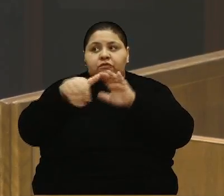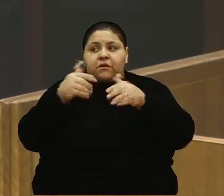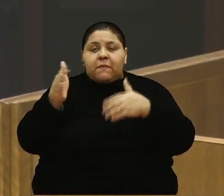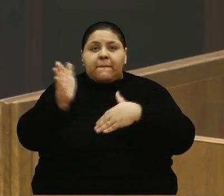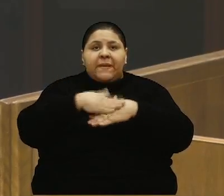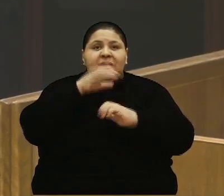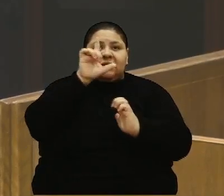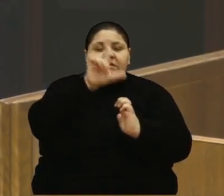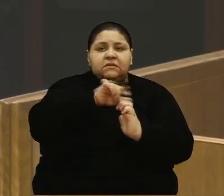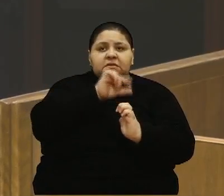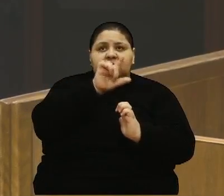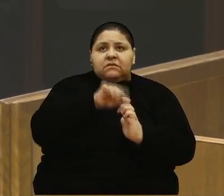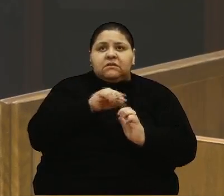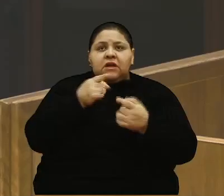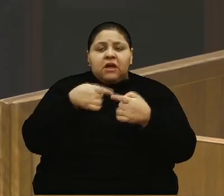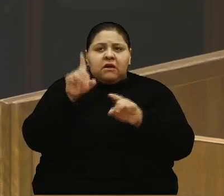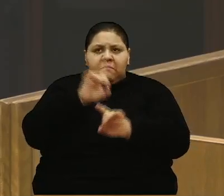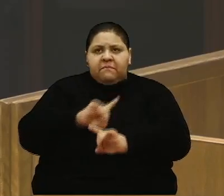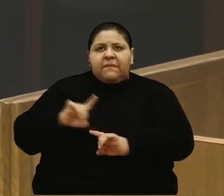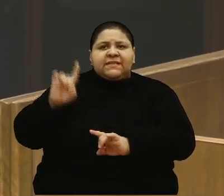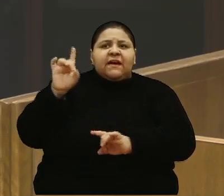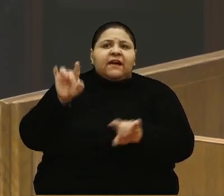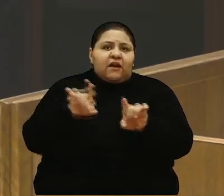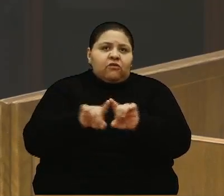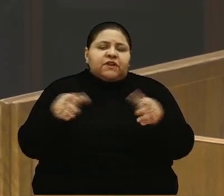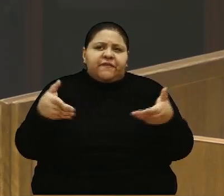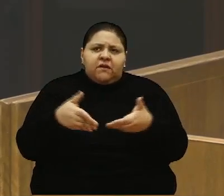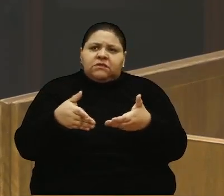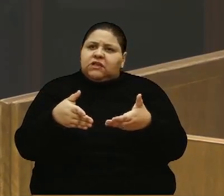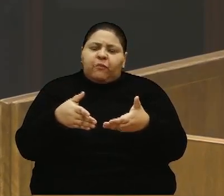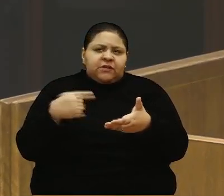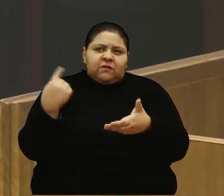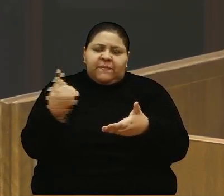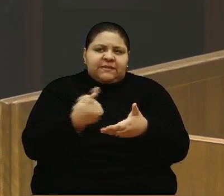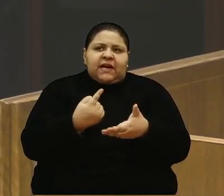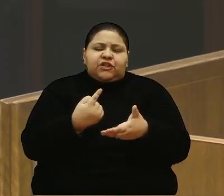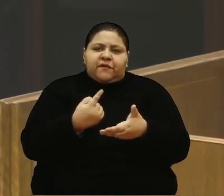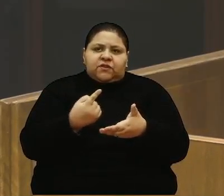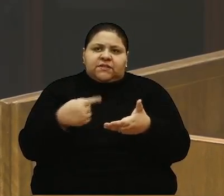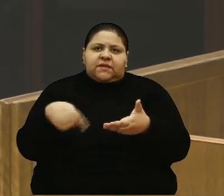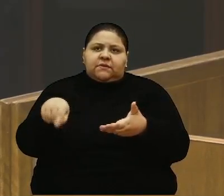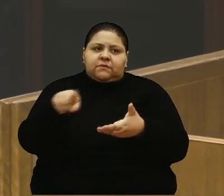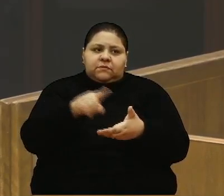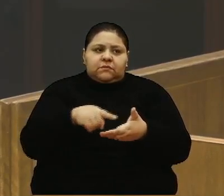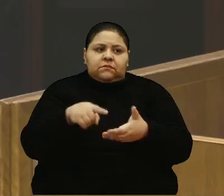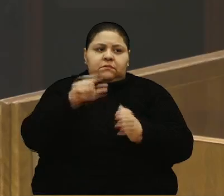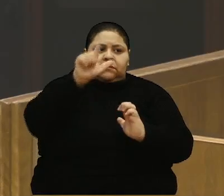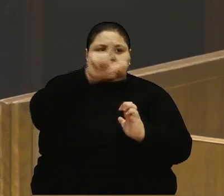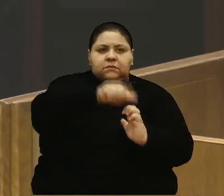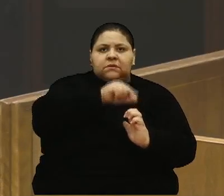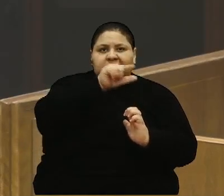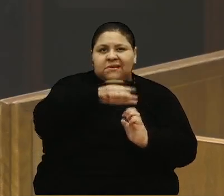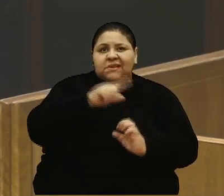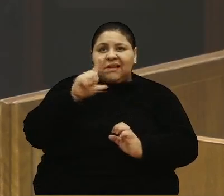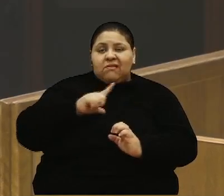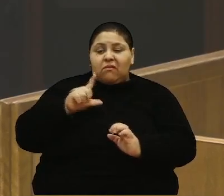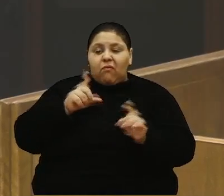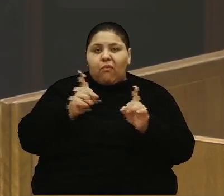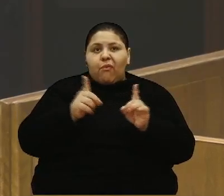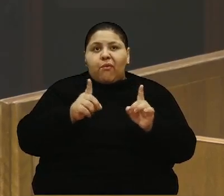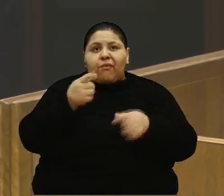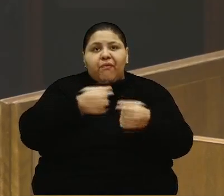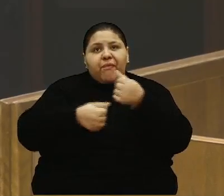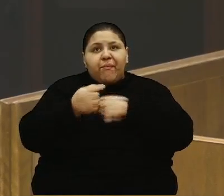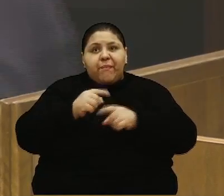empreendimentos. Mas, meu Deus do céu, eles são contra que haja mais empreendimentos, que tenham crescimento